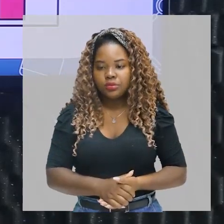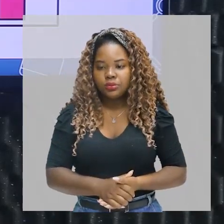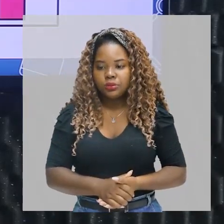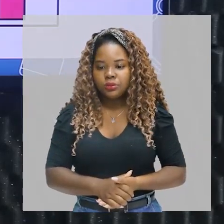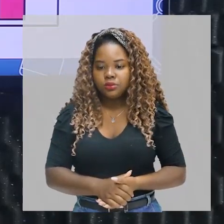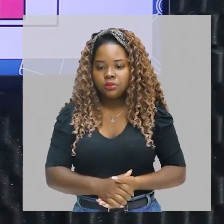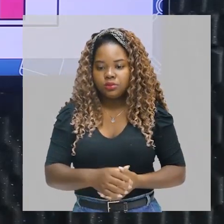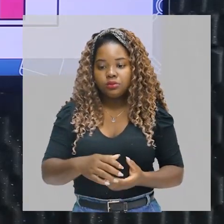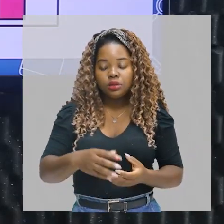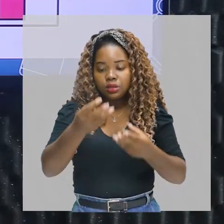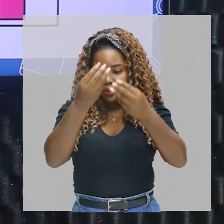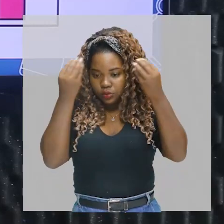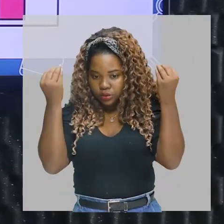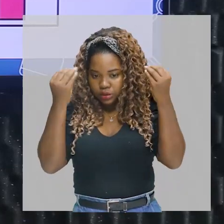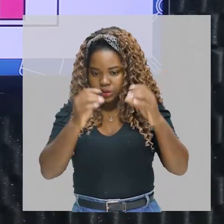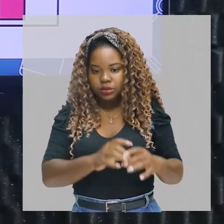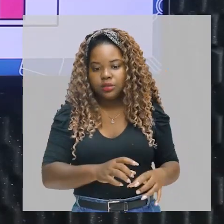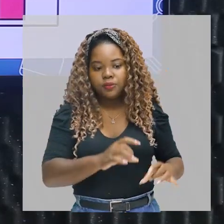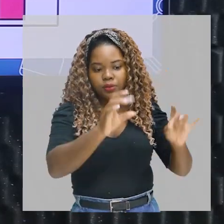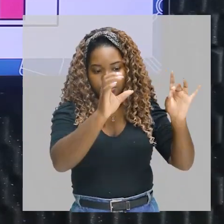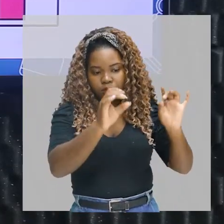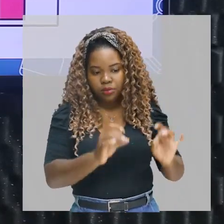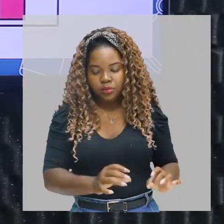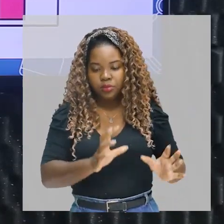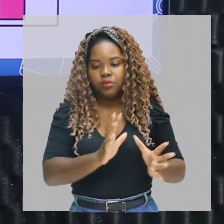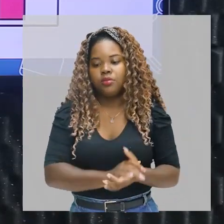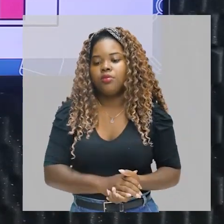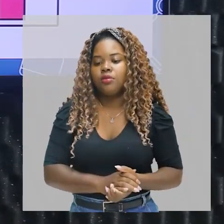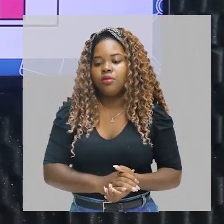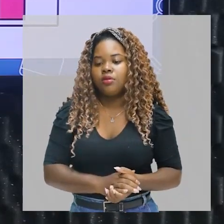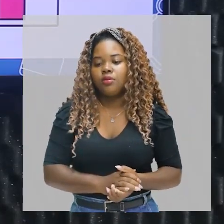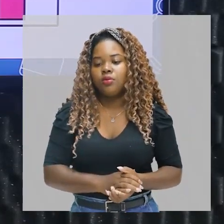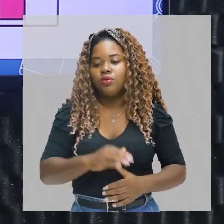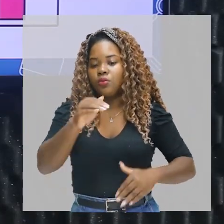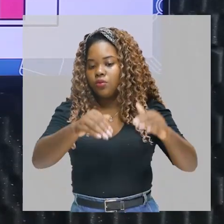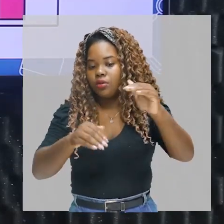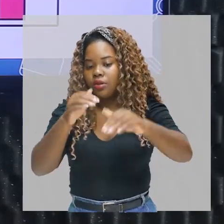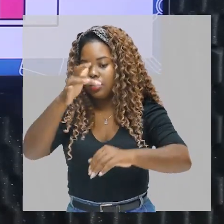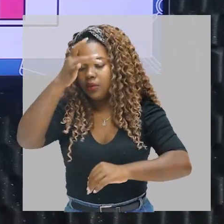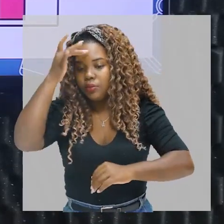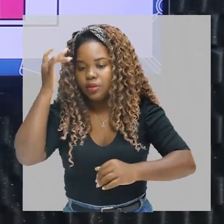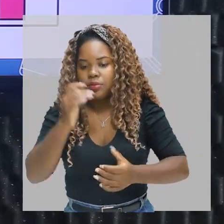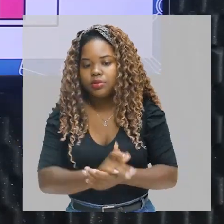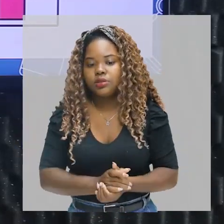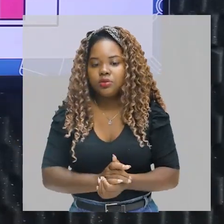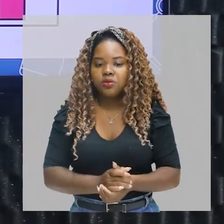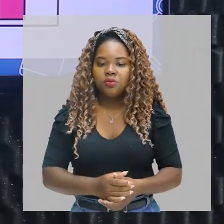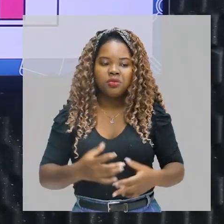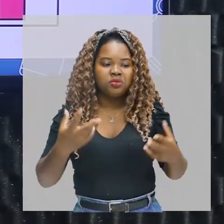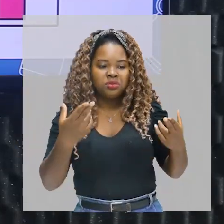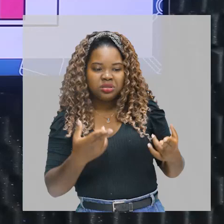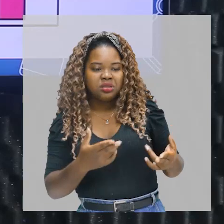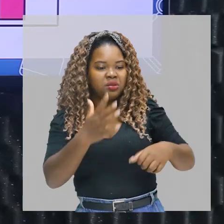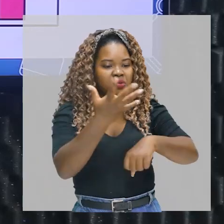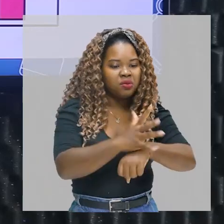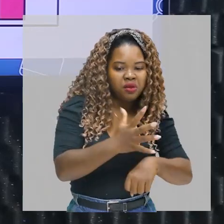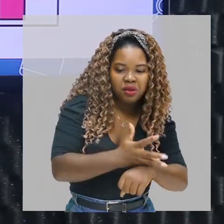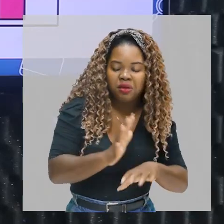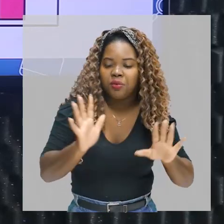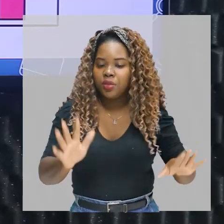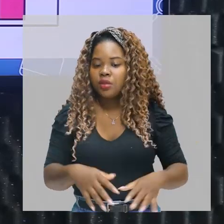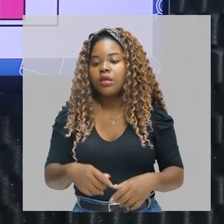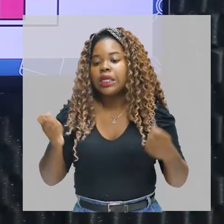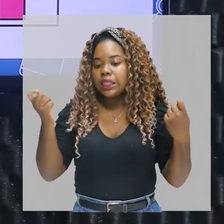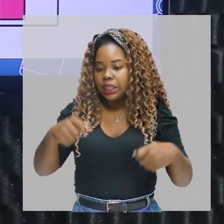princípio da especificidade. Um nadador, o treino dele para não ser monótono, ele fazer todo o tempo o mesmo treino, eu posso brincar aqui com o